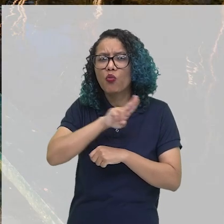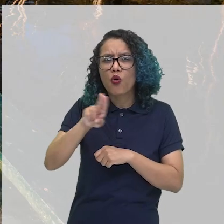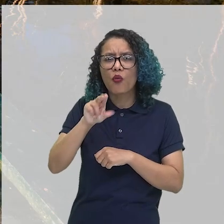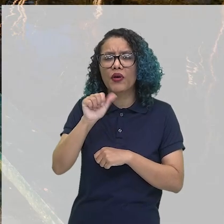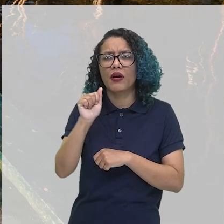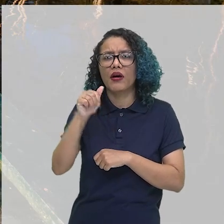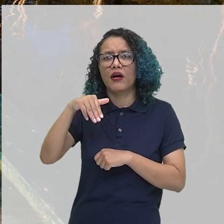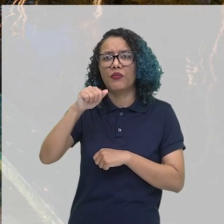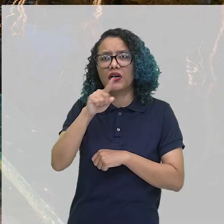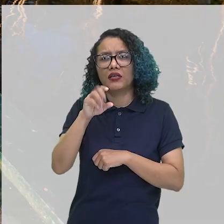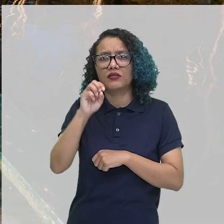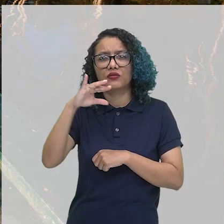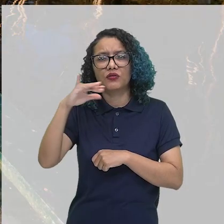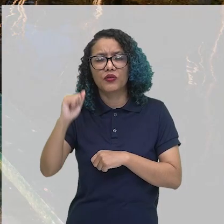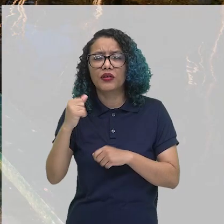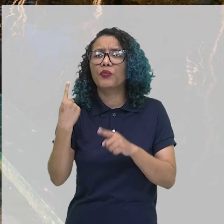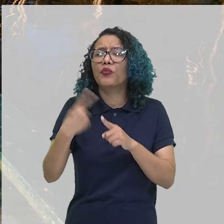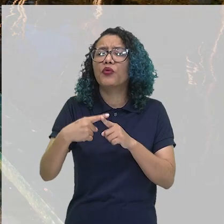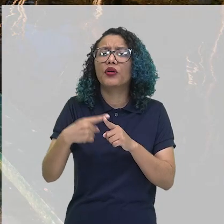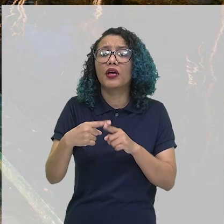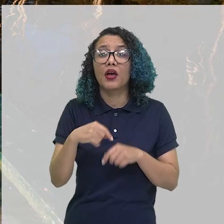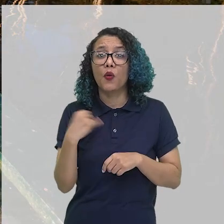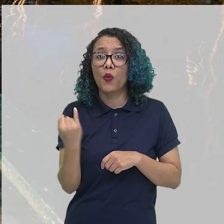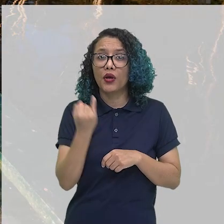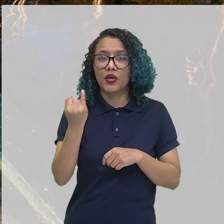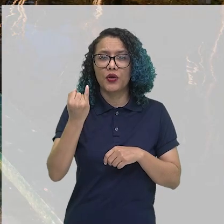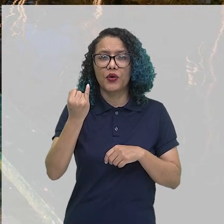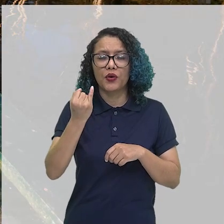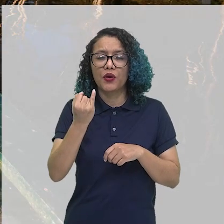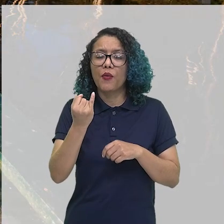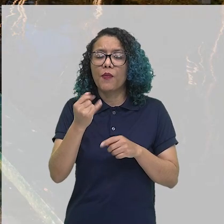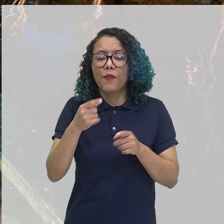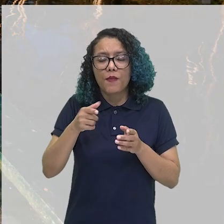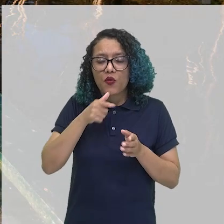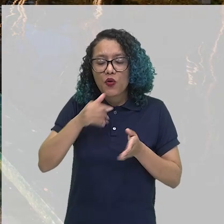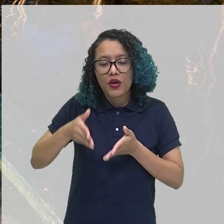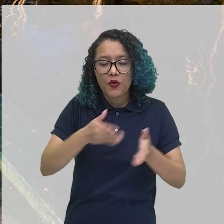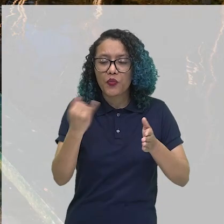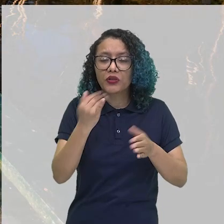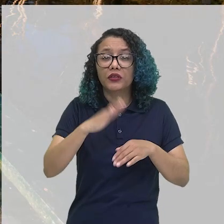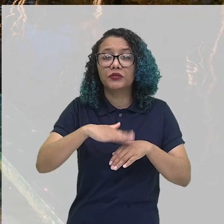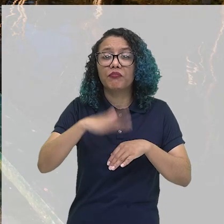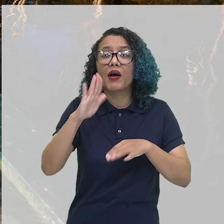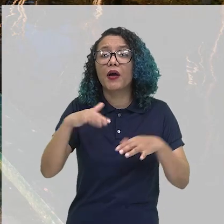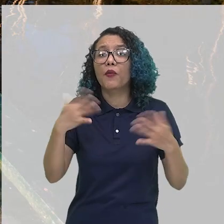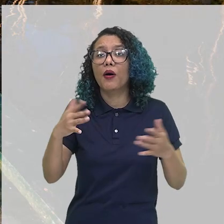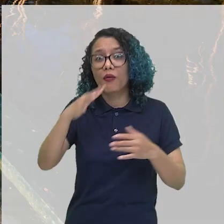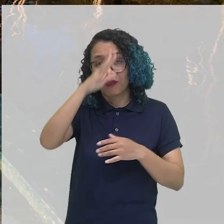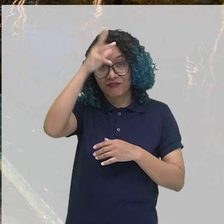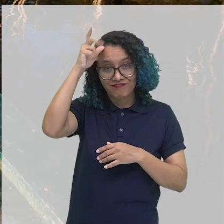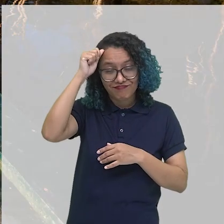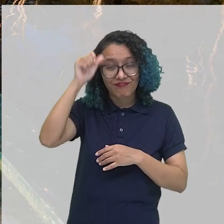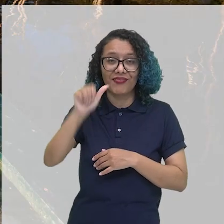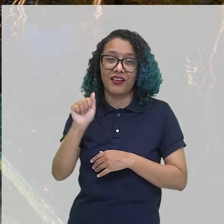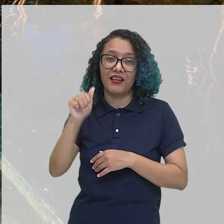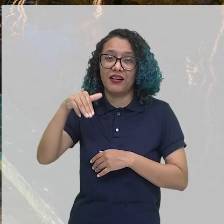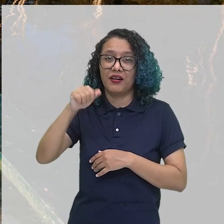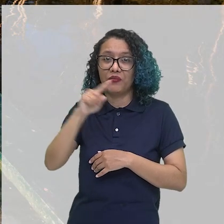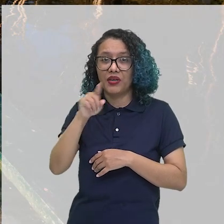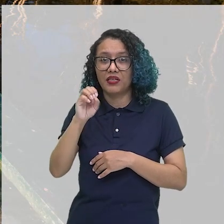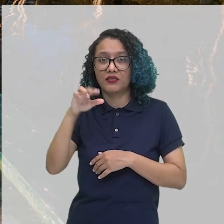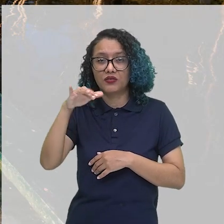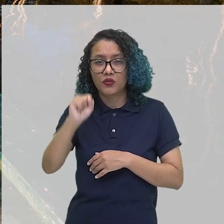porque o rio mais importante da nossa bacia é o rio Amazonas, que